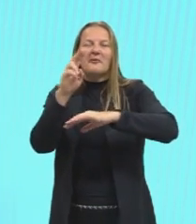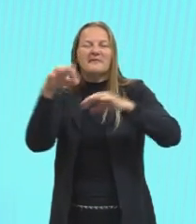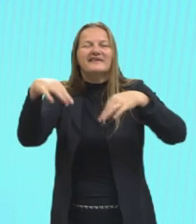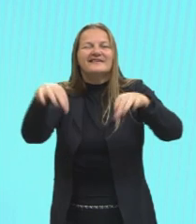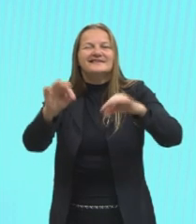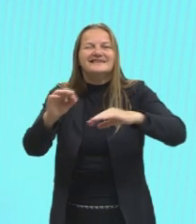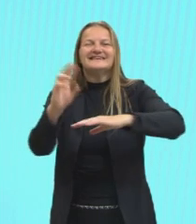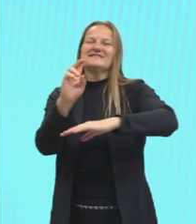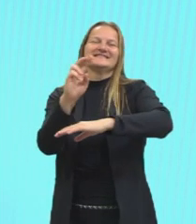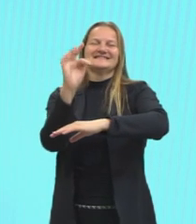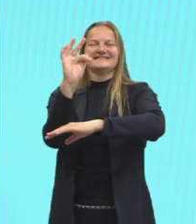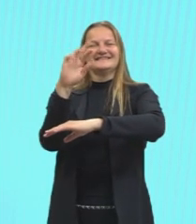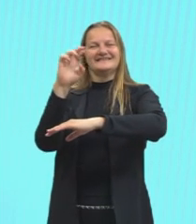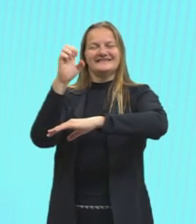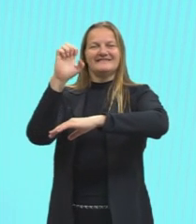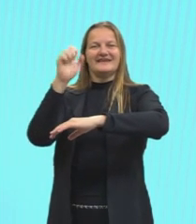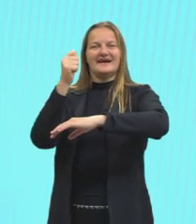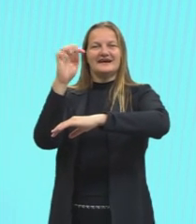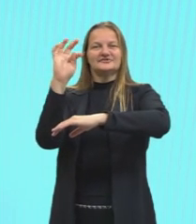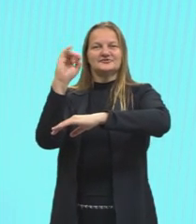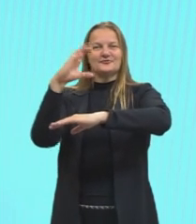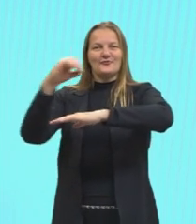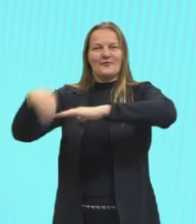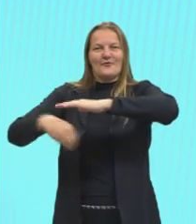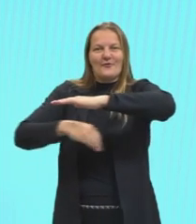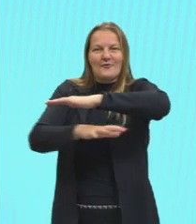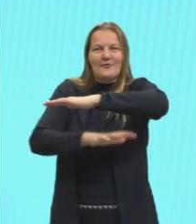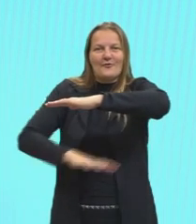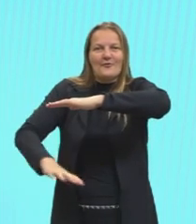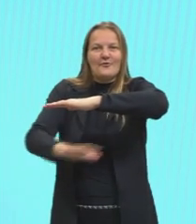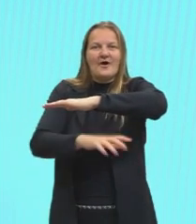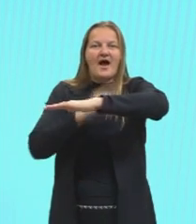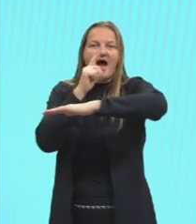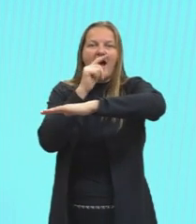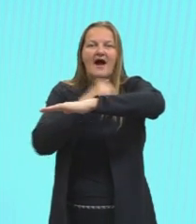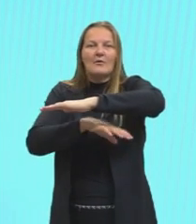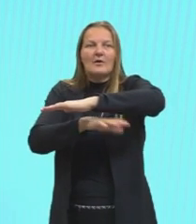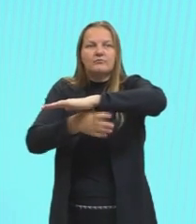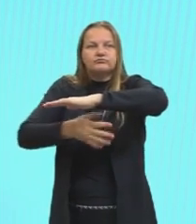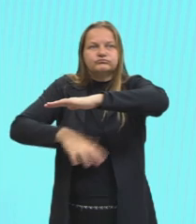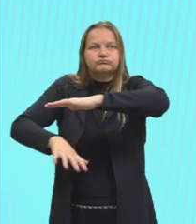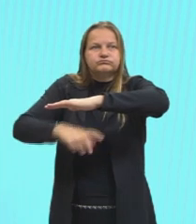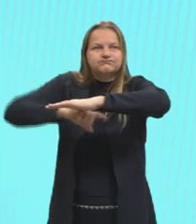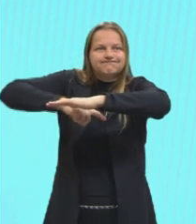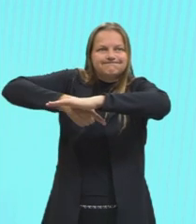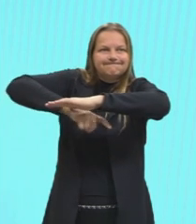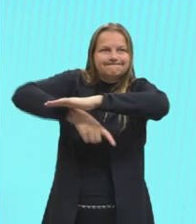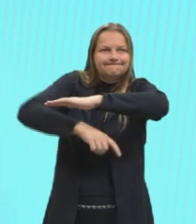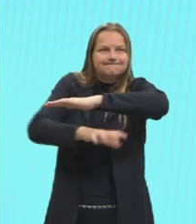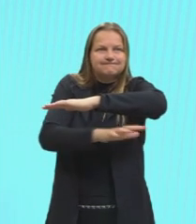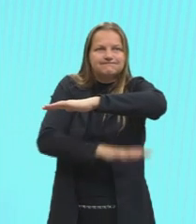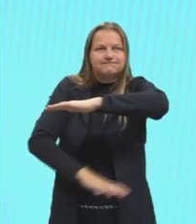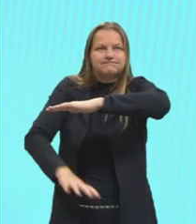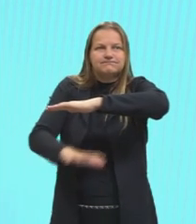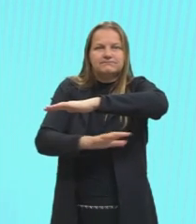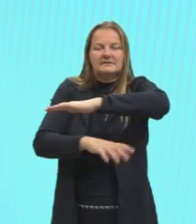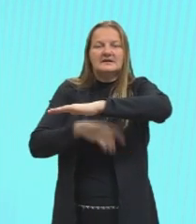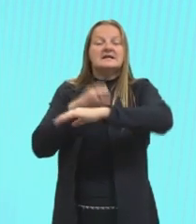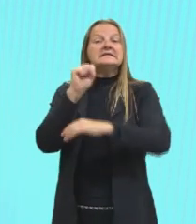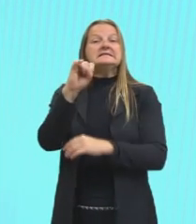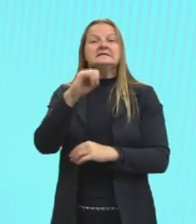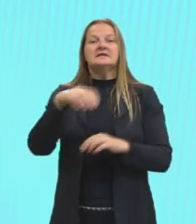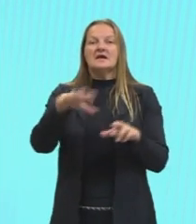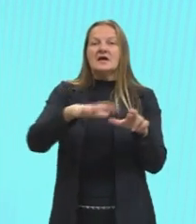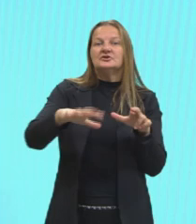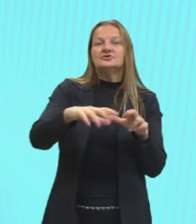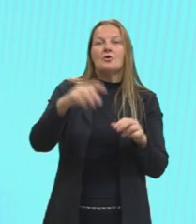ser observado se tu passar por exemplo para uma região que que tem pouca chuva